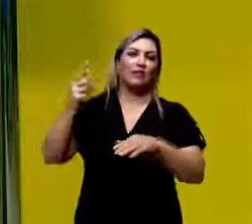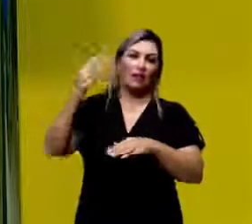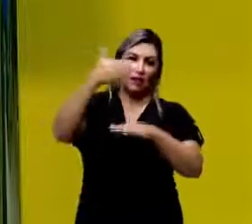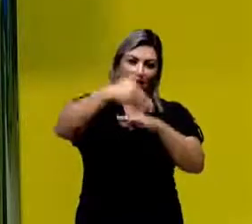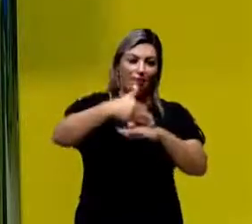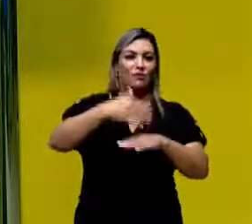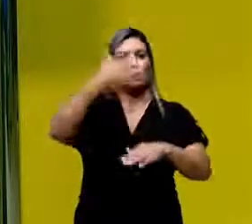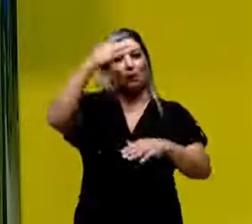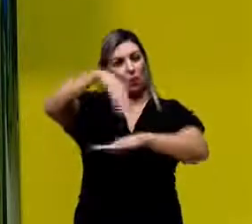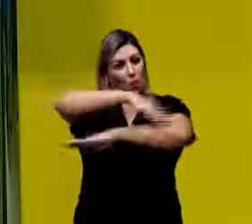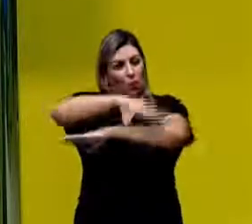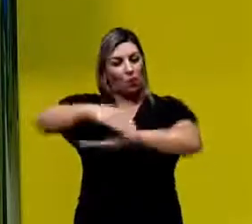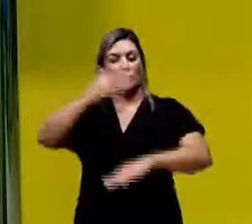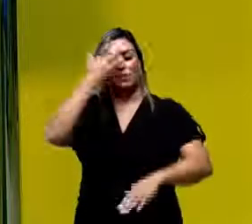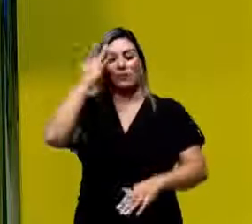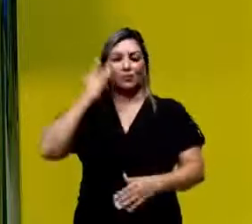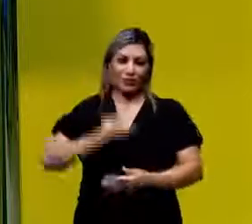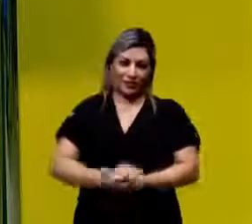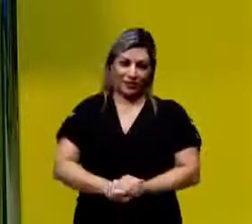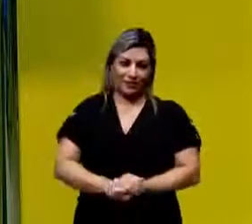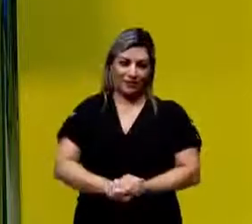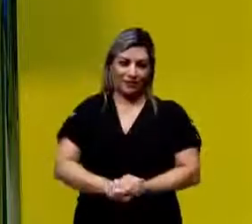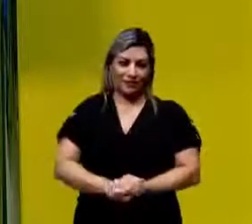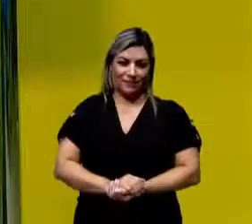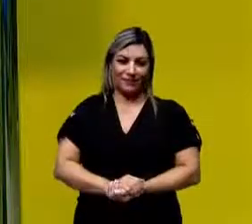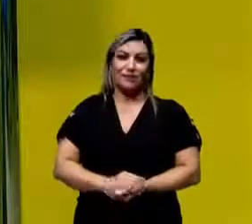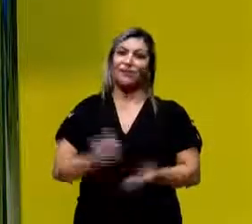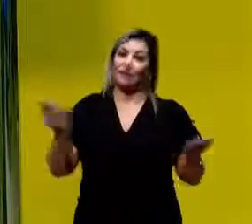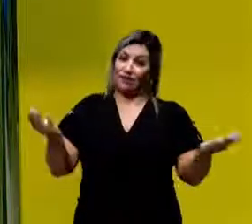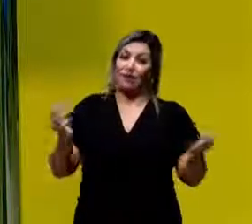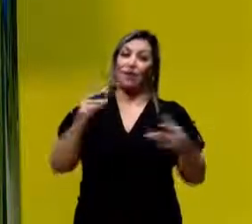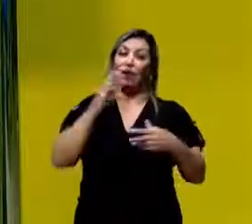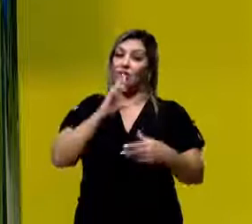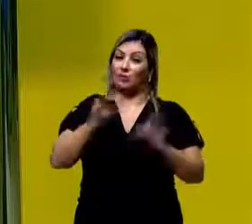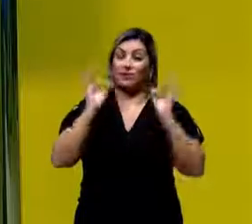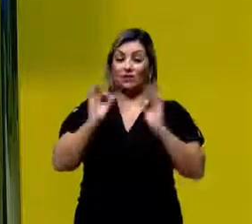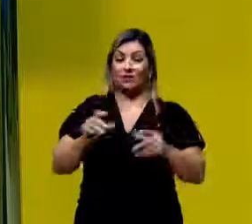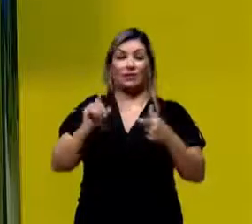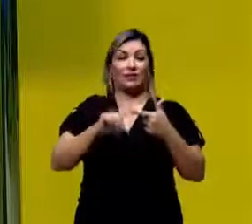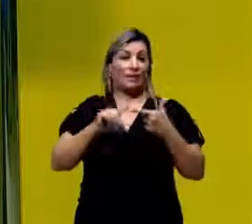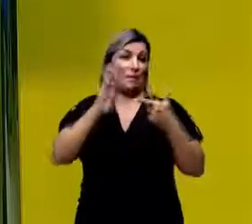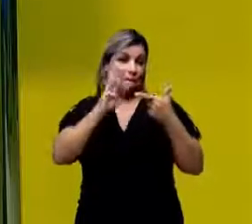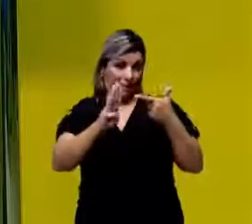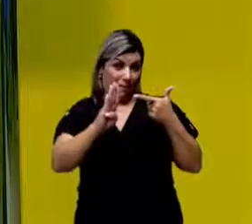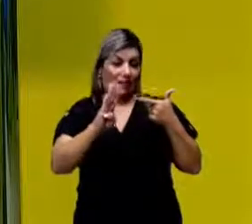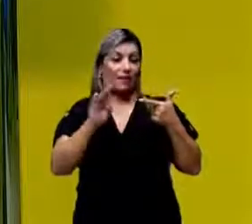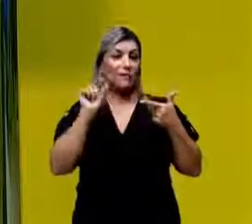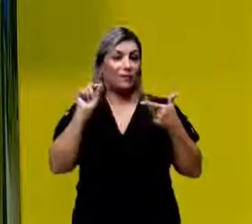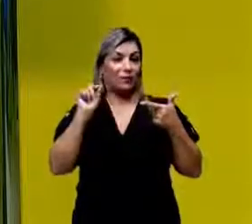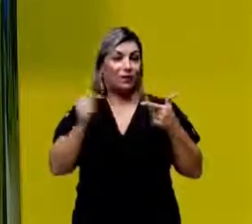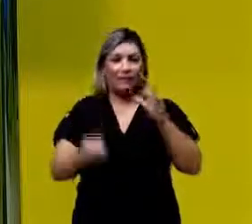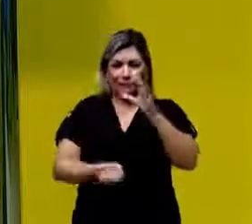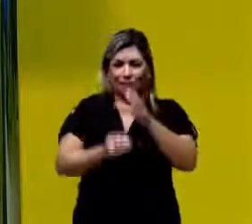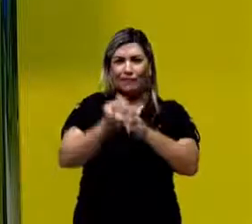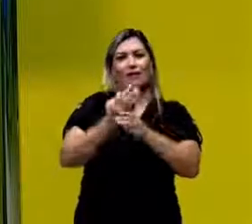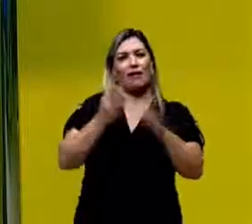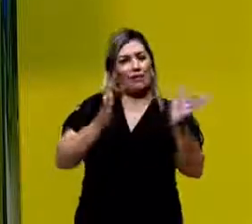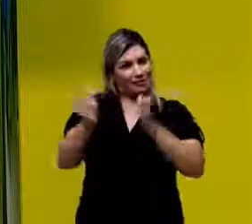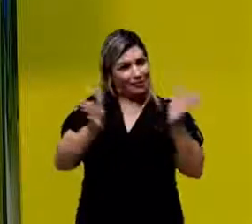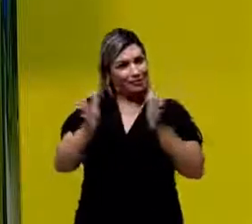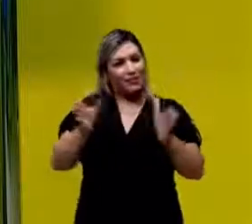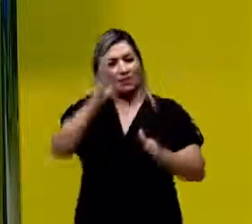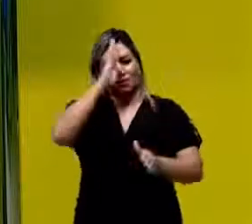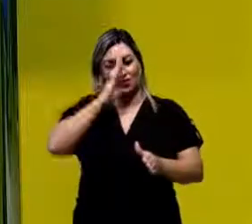aquele que eu falei moradores de rua Então qual que é a relação dos vocábulos shower bus Hum mas é criar